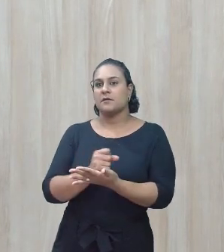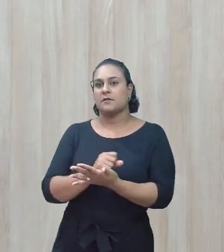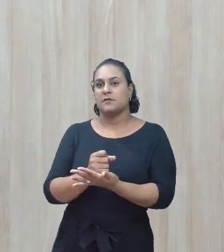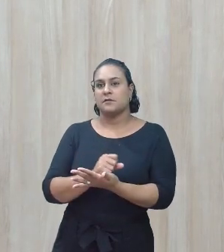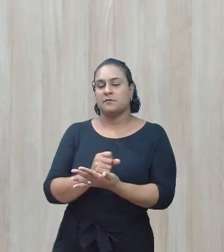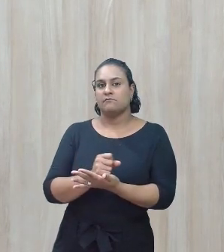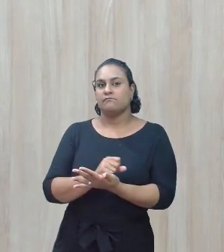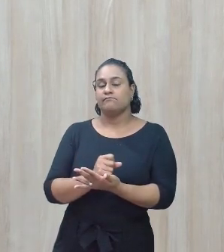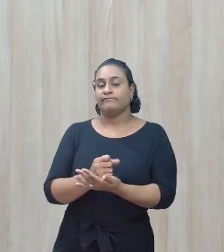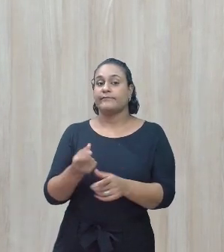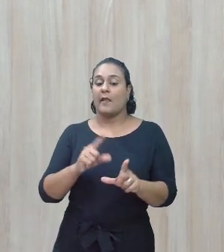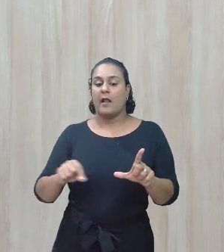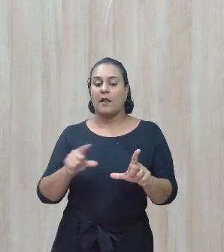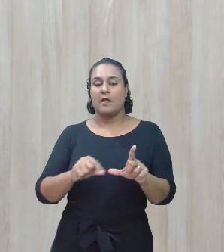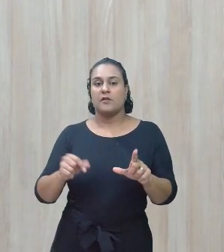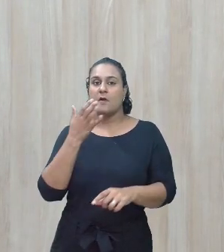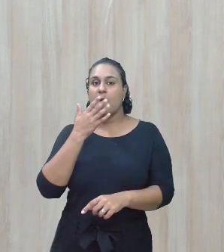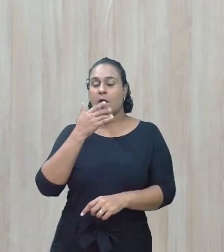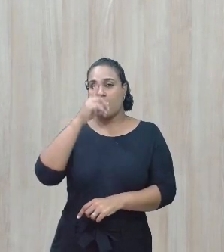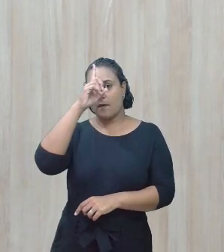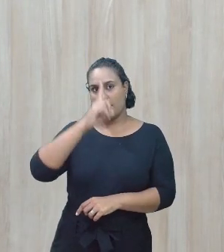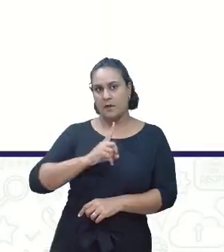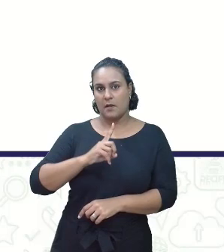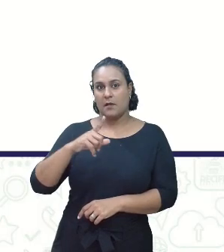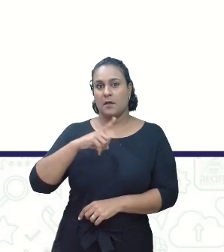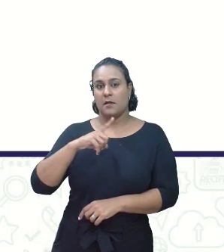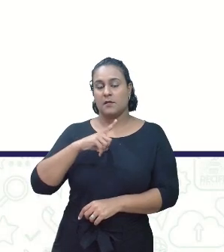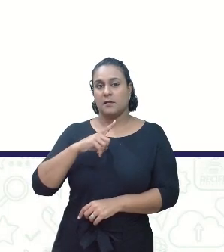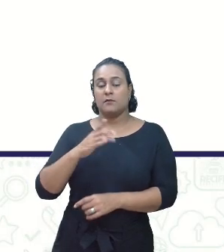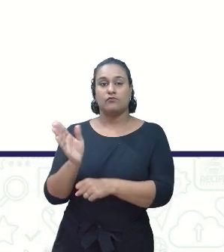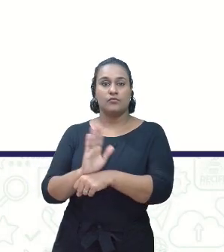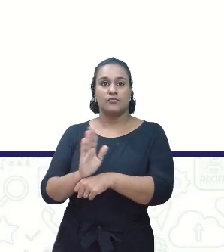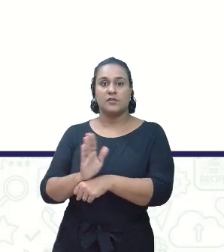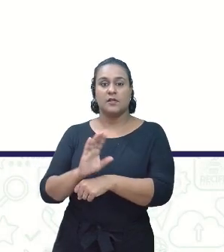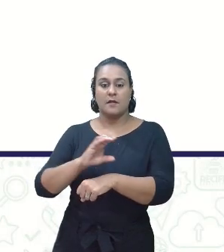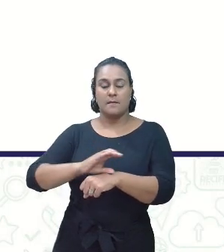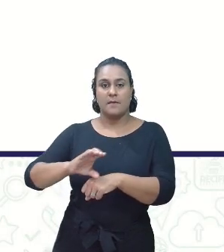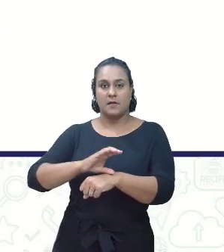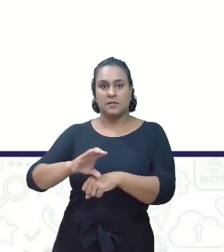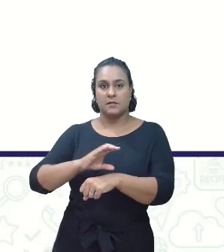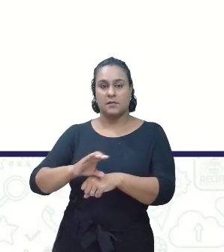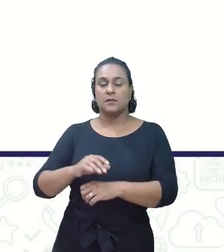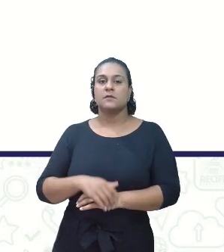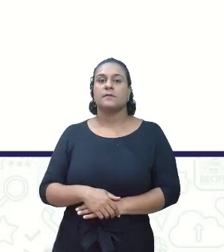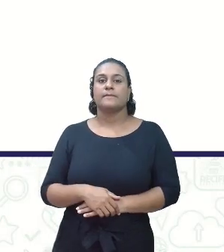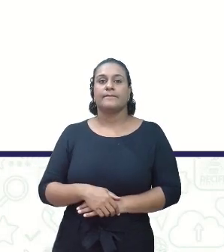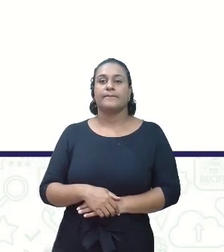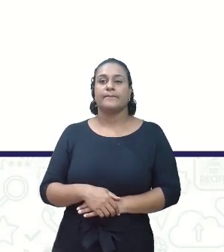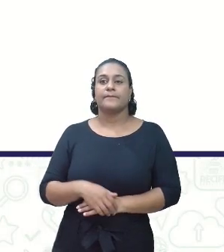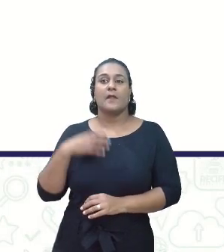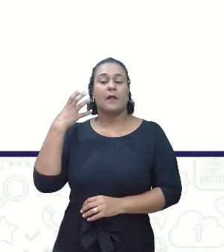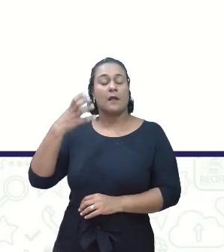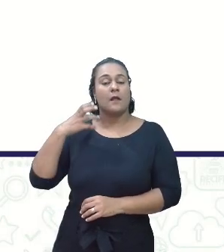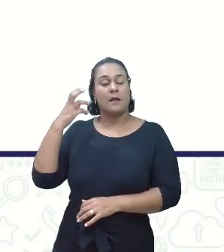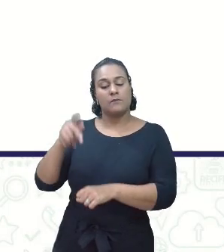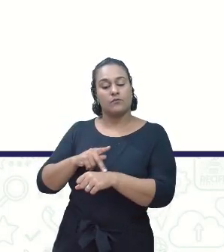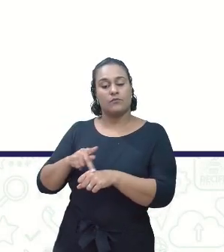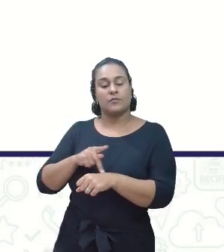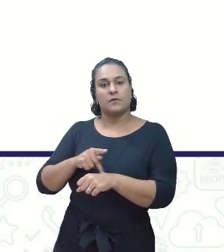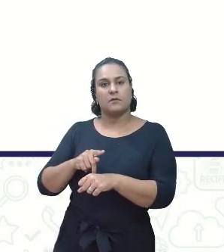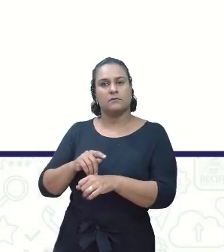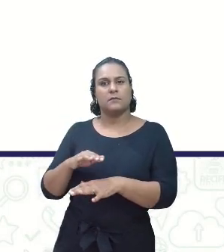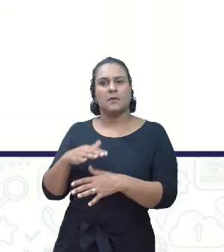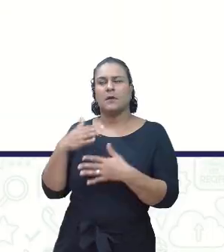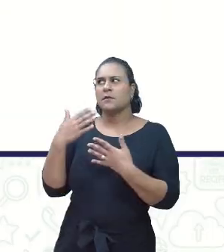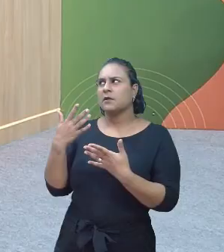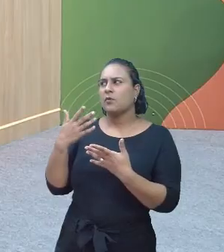em amarelo. Aqui a gente tem o cinema em cinza e a música em preto. A gente começa a perceber que logo no